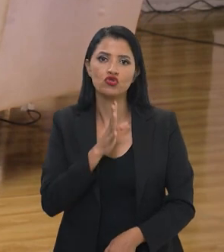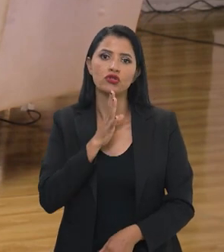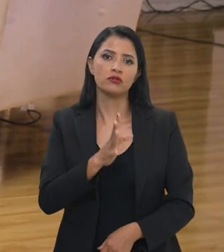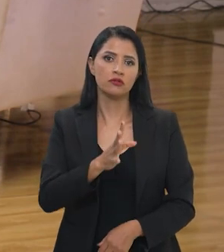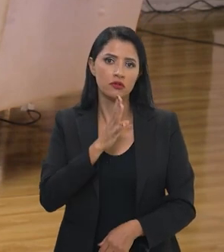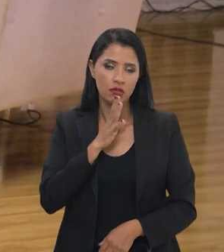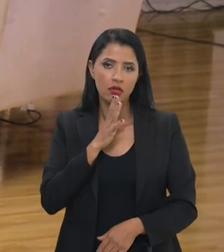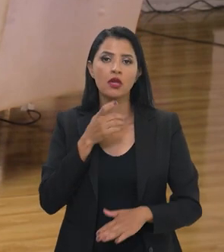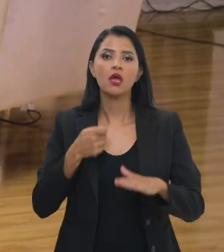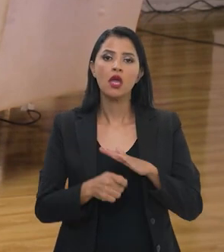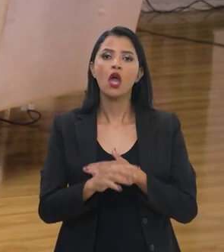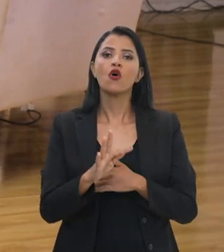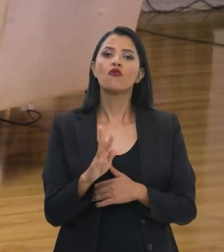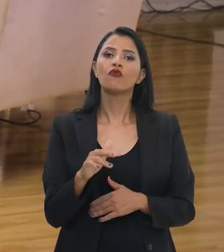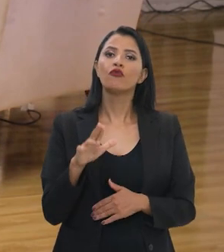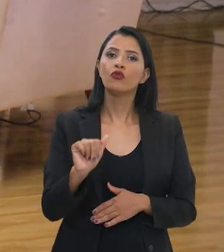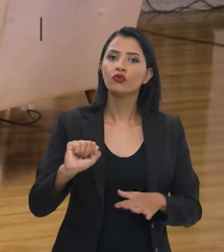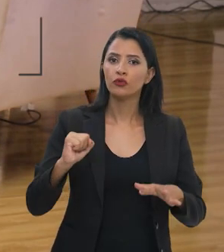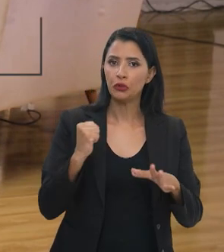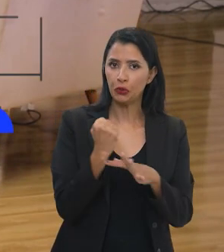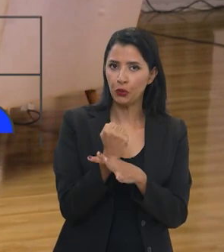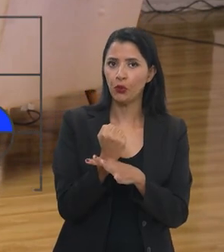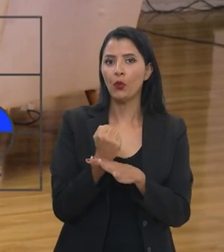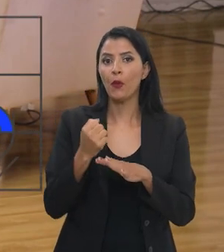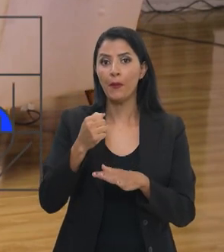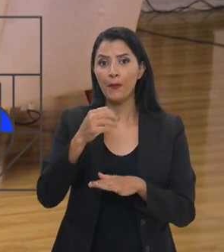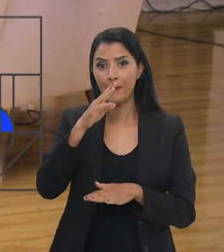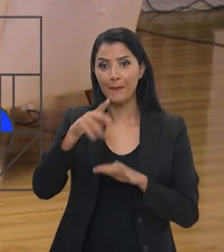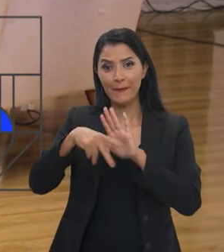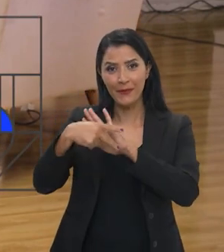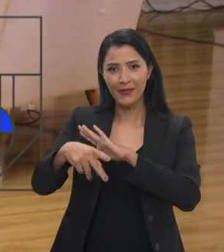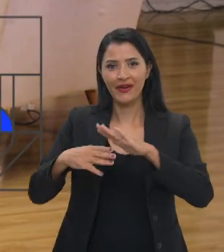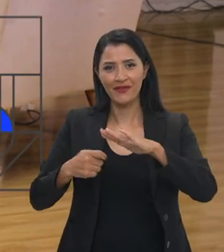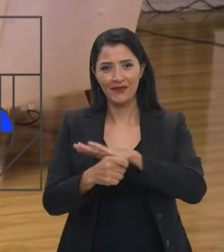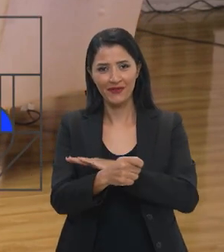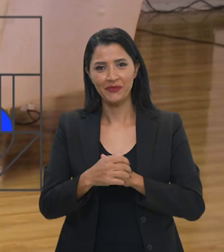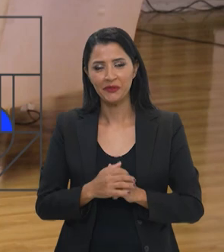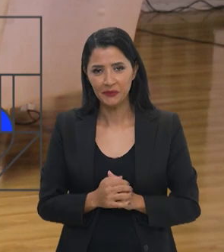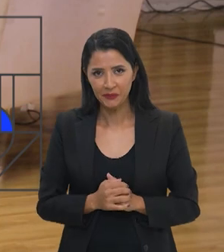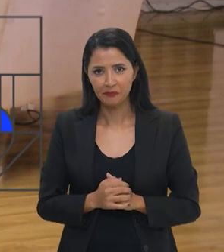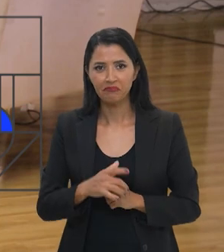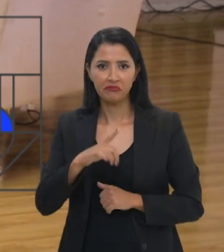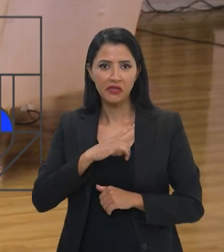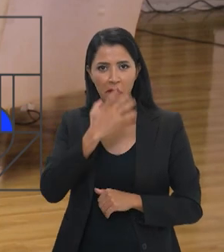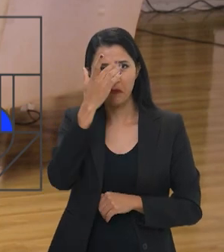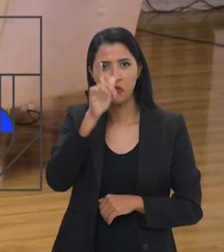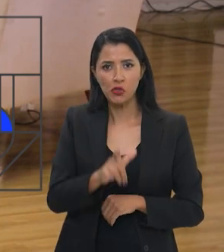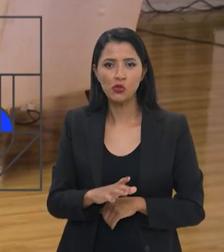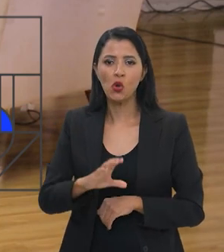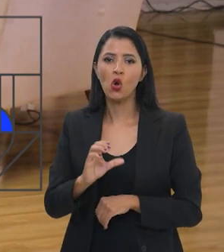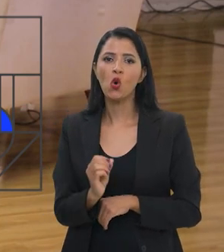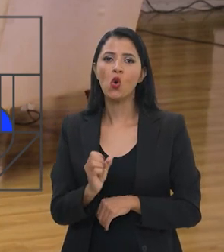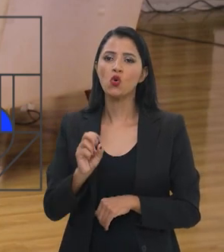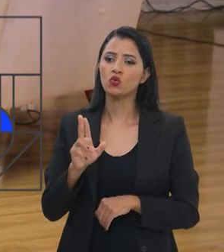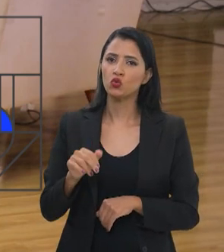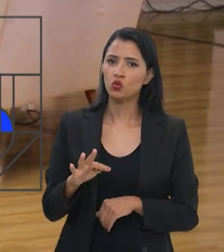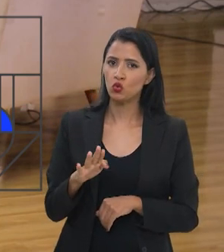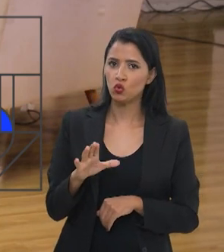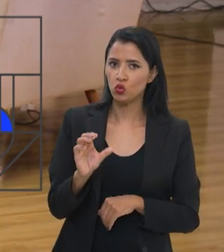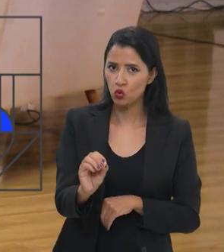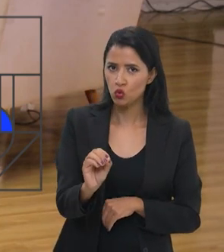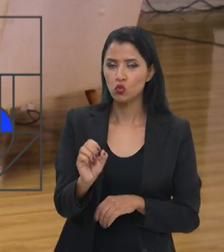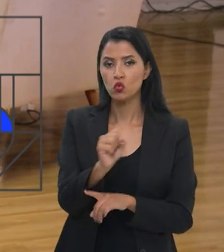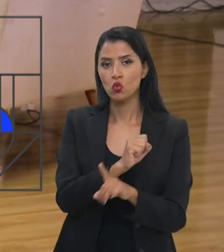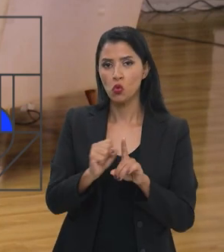conhece que é o fundo garantidor para o investimento e ter o social ter aquela